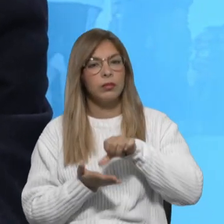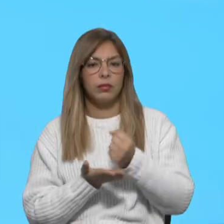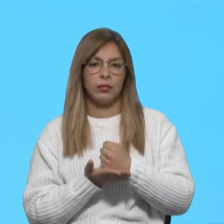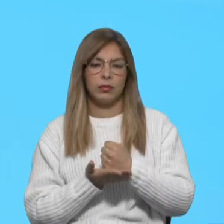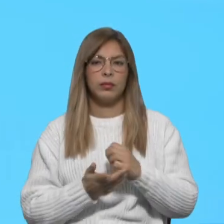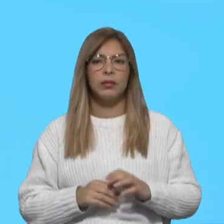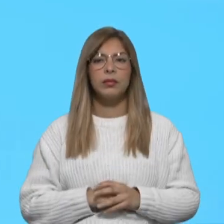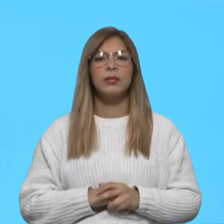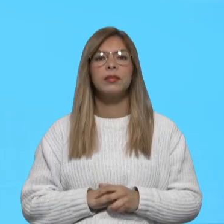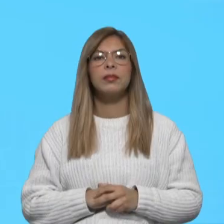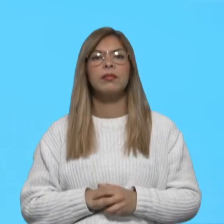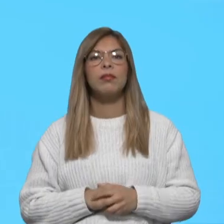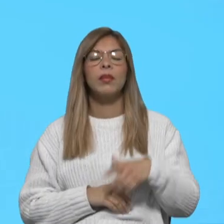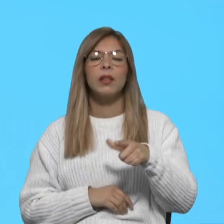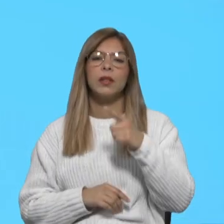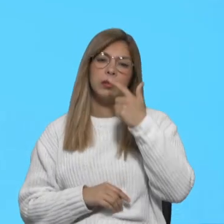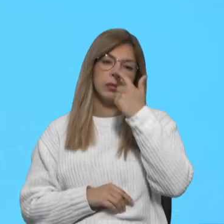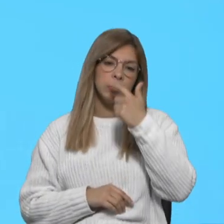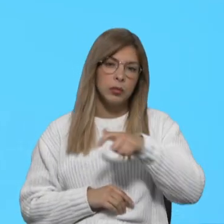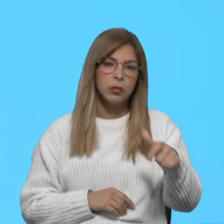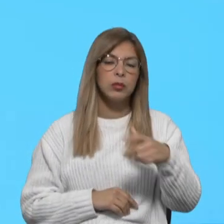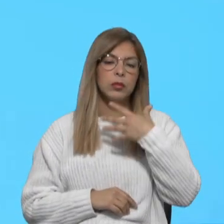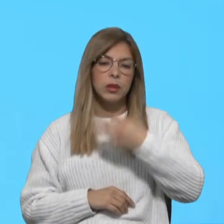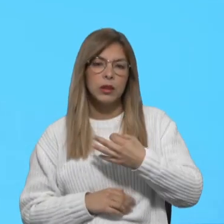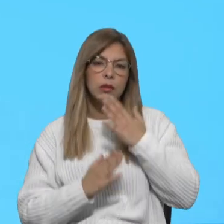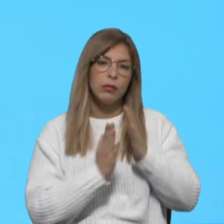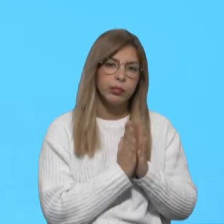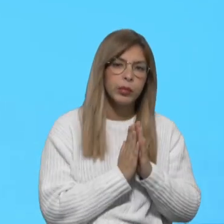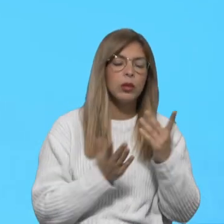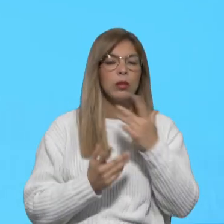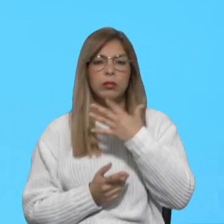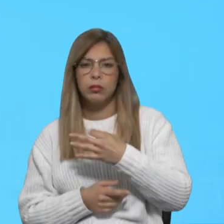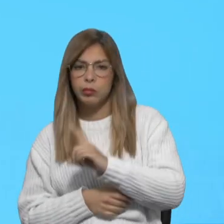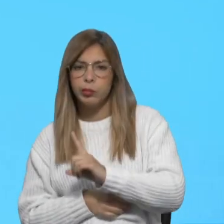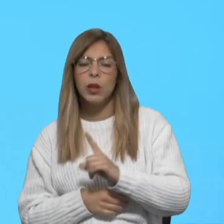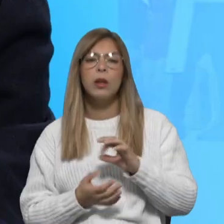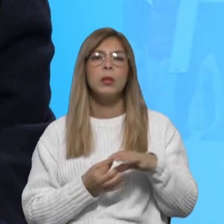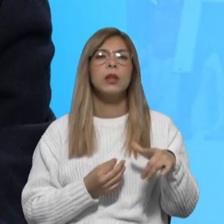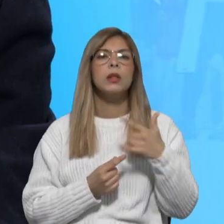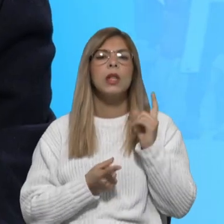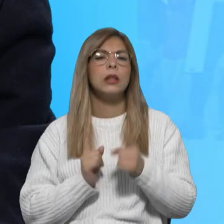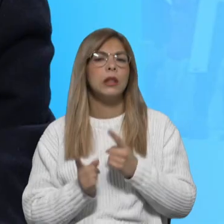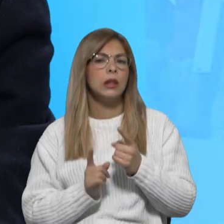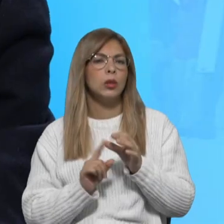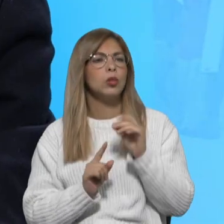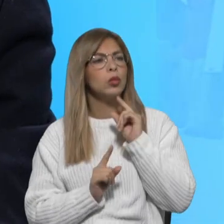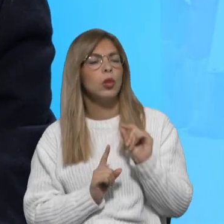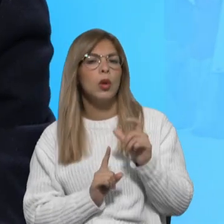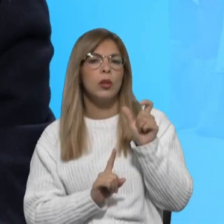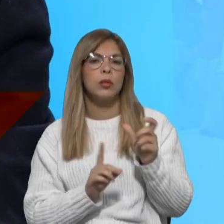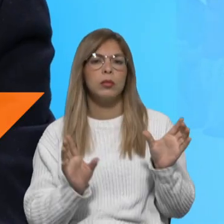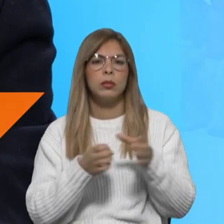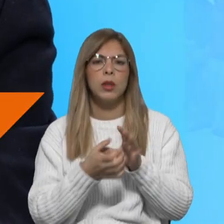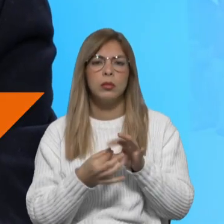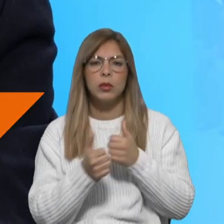Nacional das Associações do Apostolado dos Leigos, que reunião acontece em torno deste nome? É uma